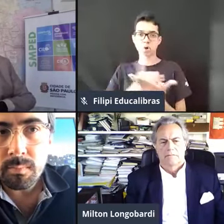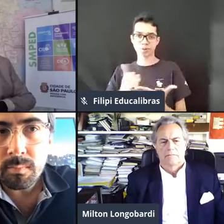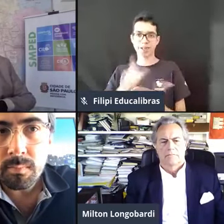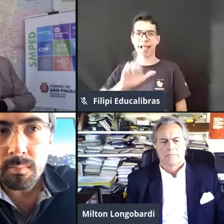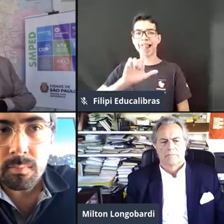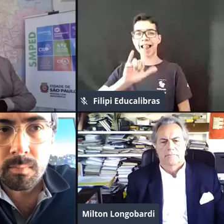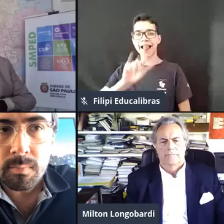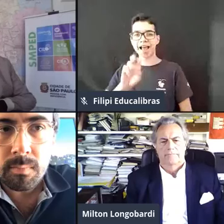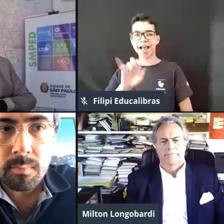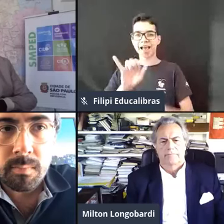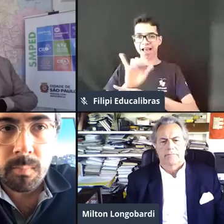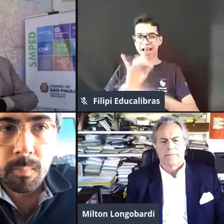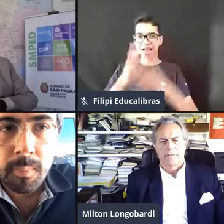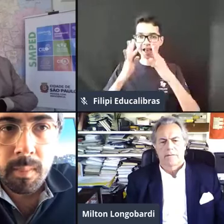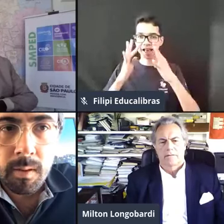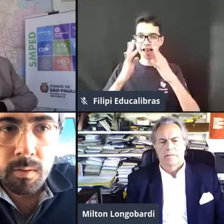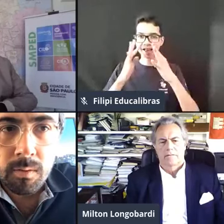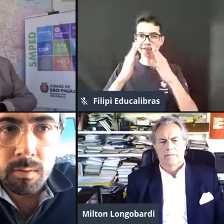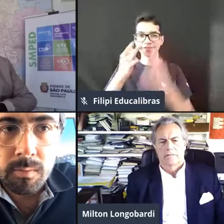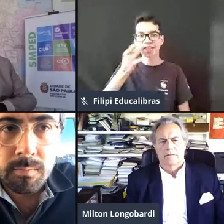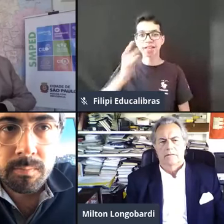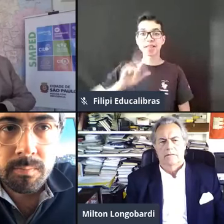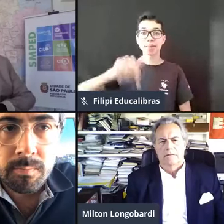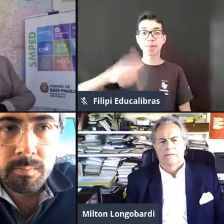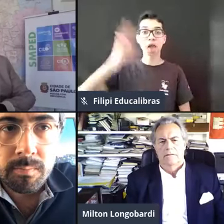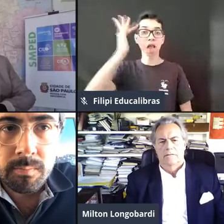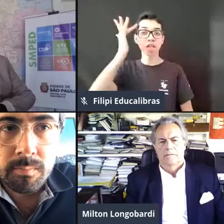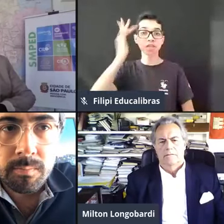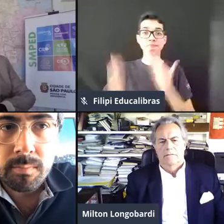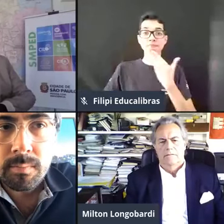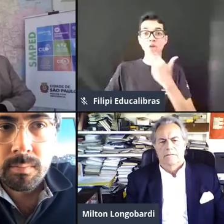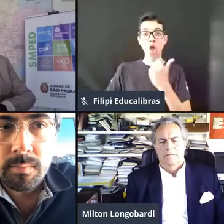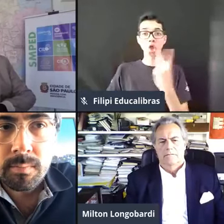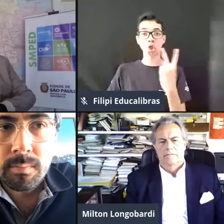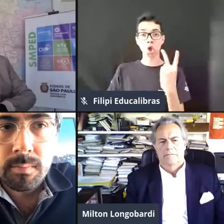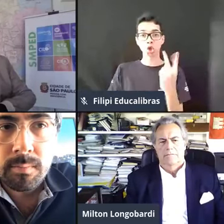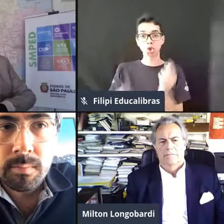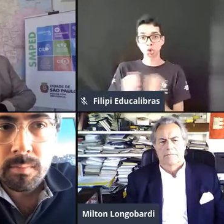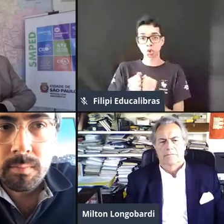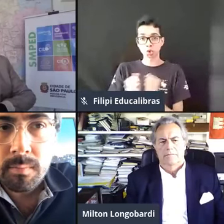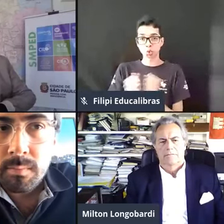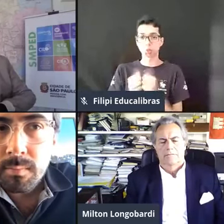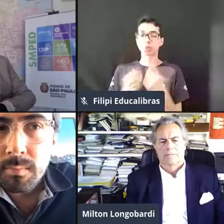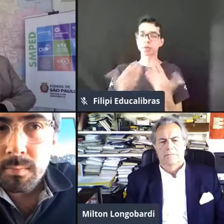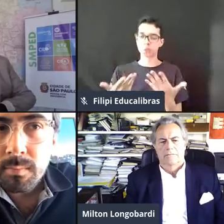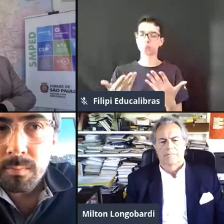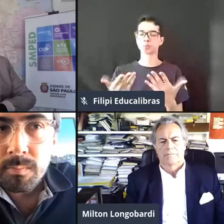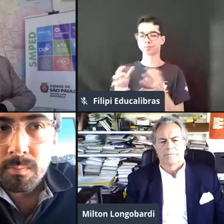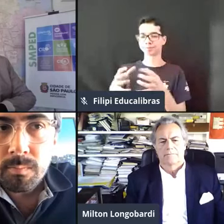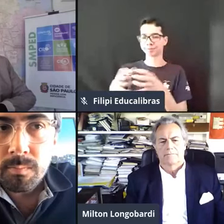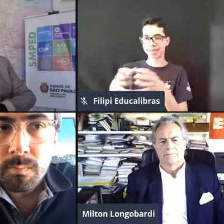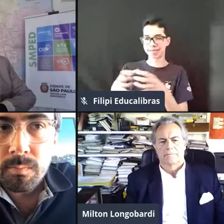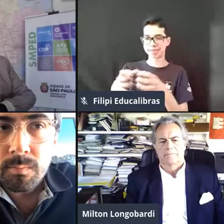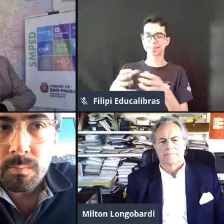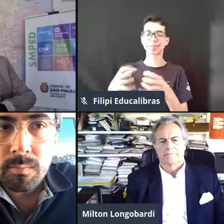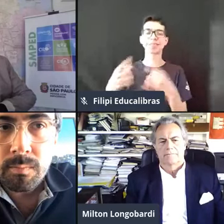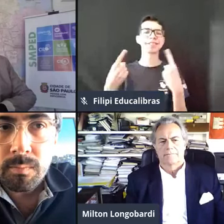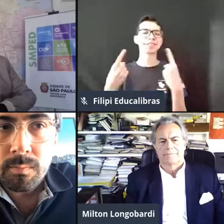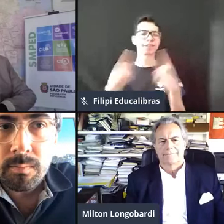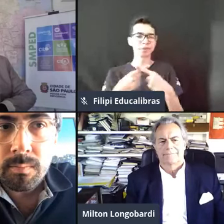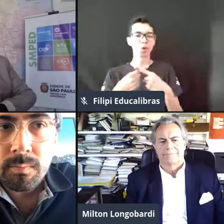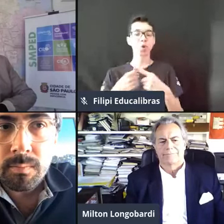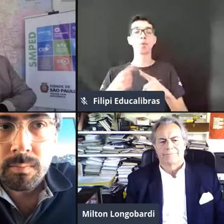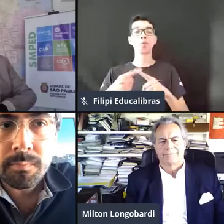achamos que dava um tempero melhor ter duas. Então é um grande desafio aí da nossa equipe, principalmente da Débora e da